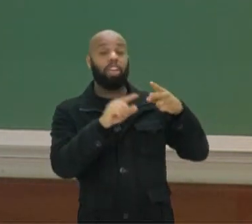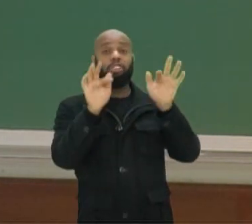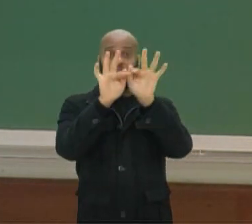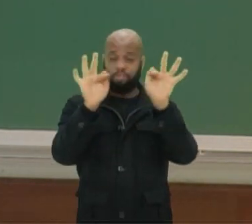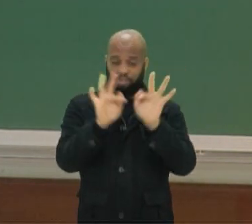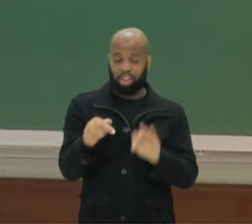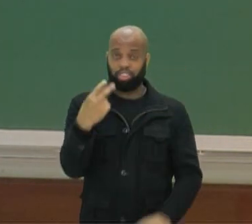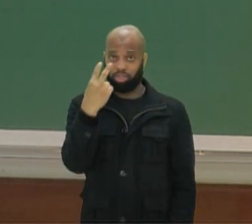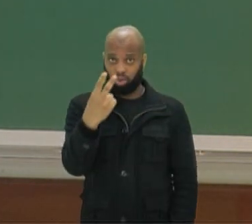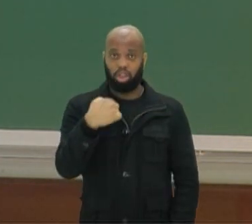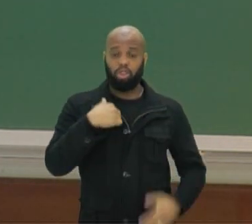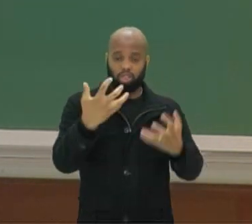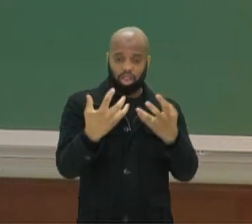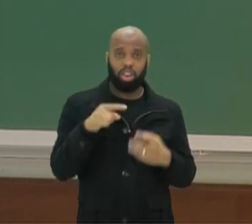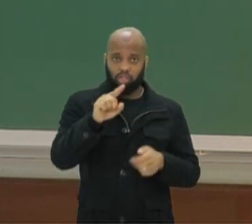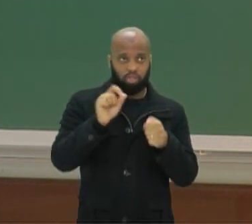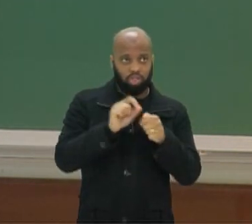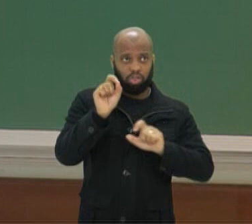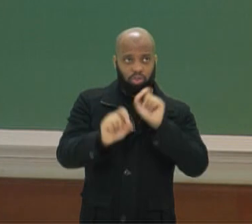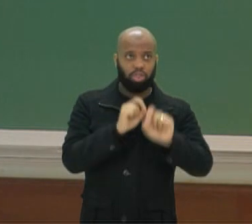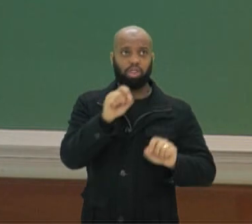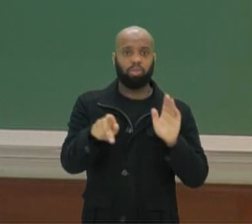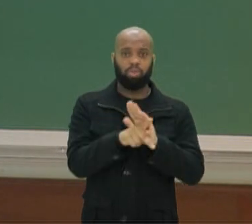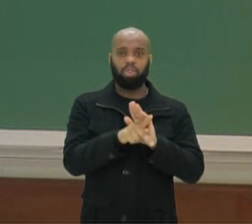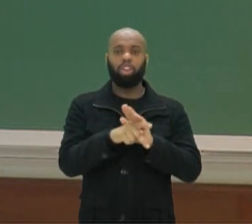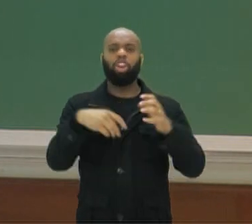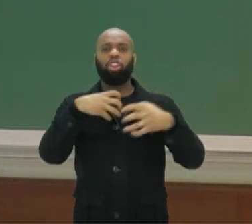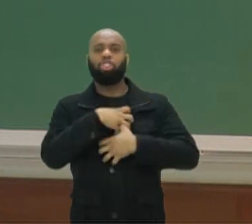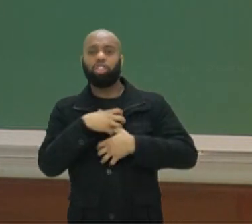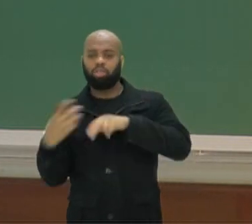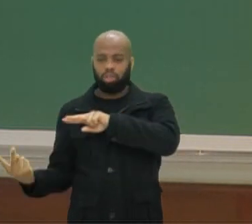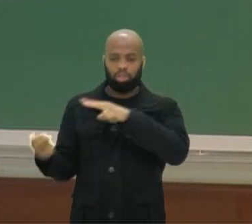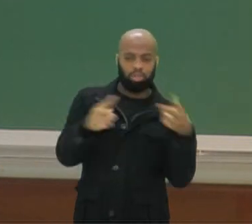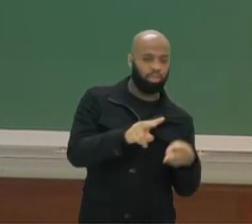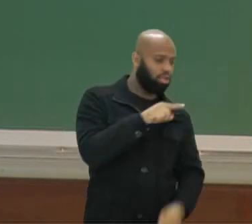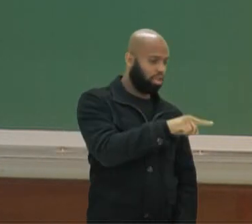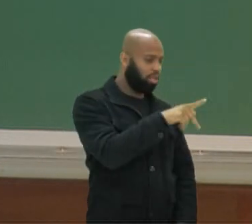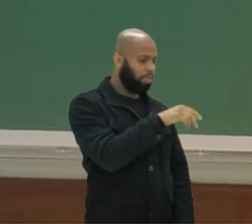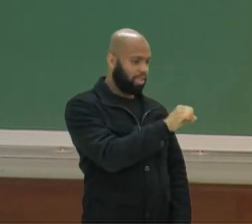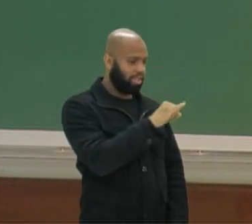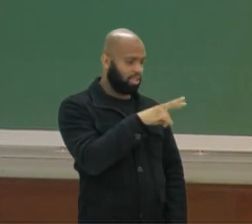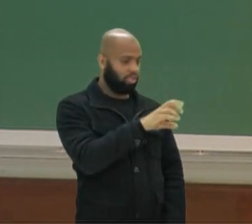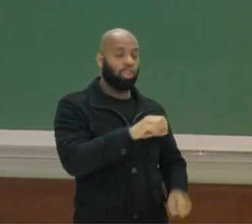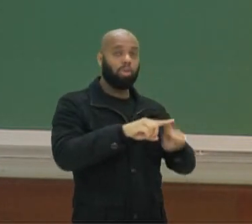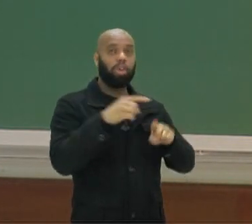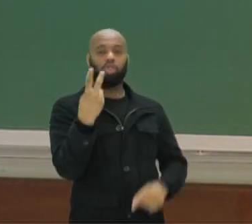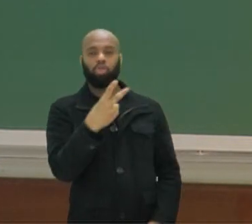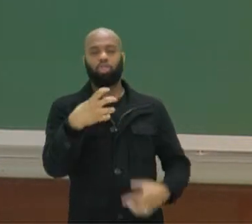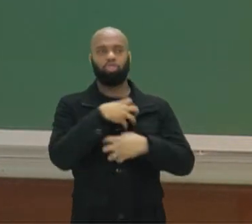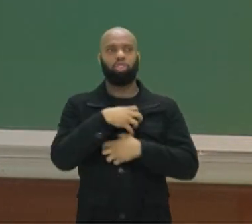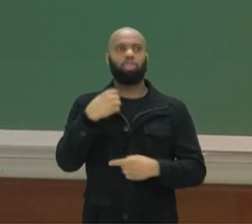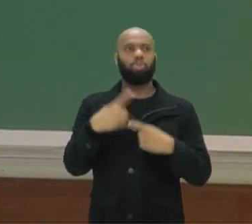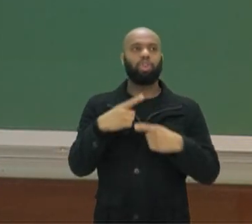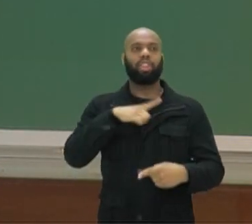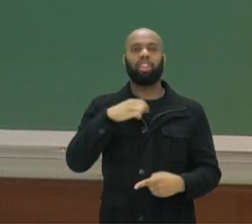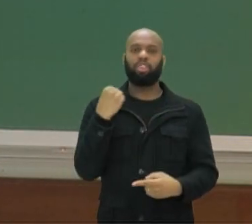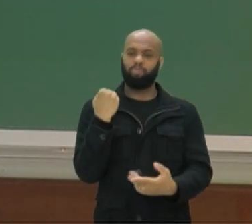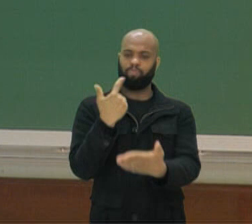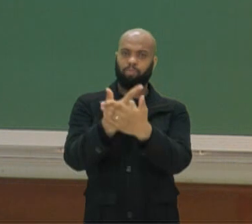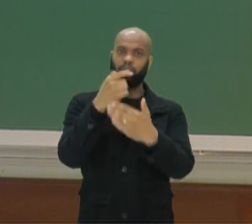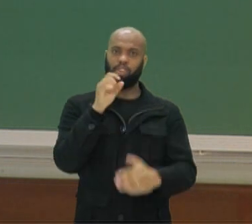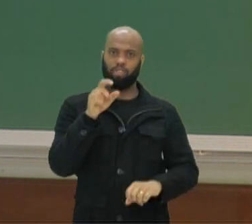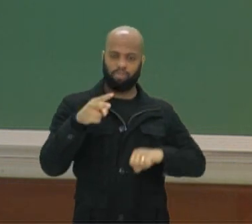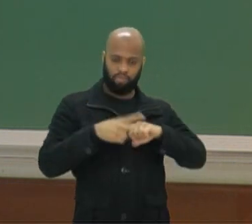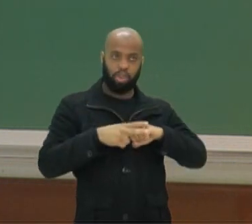que você passe essas frases para a voz passiva, mas dos dois jeitos, porque eu tenho aqui o verbo comprar e o